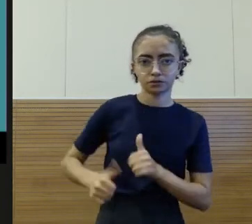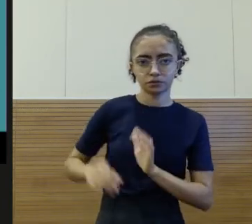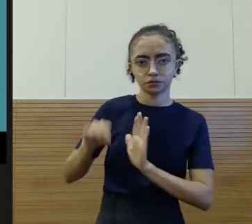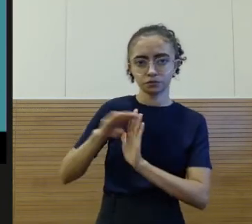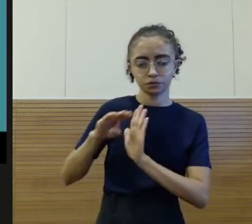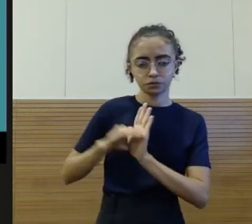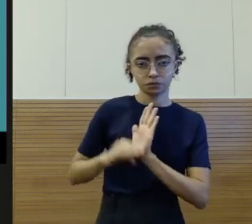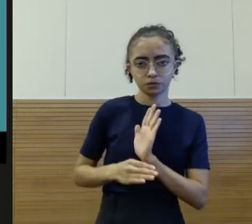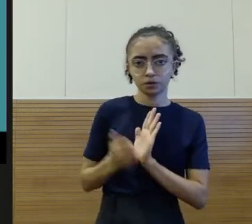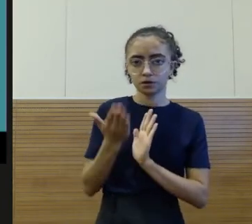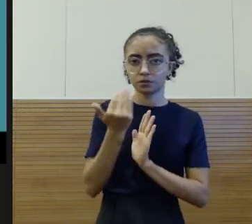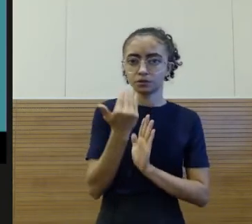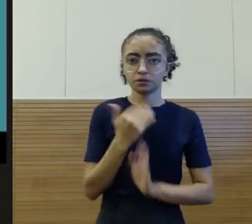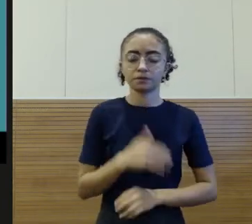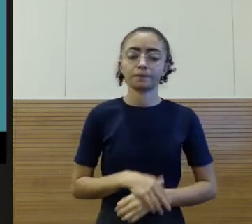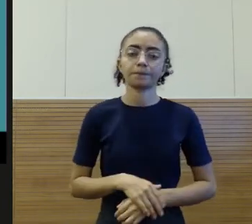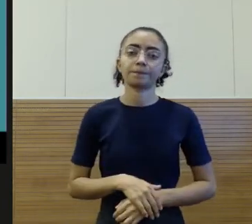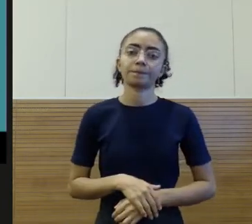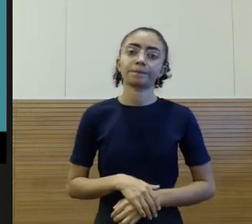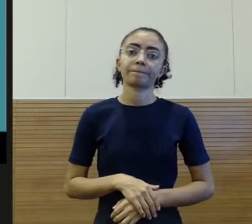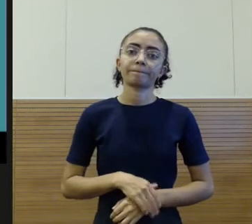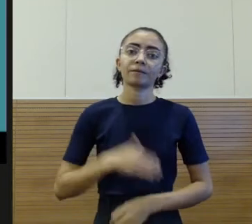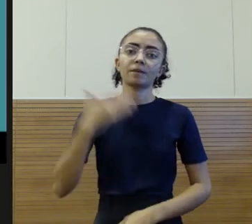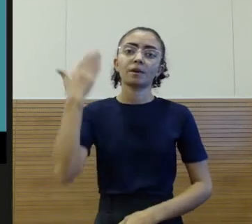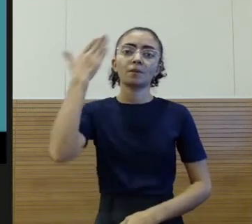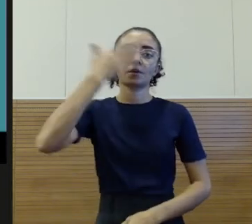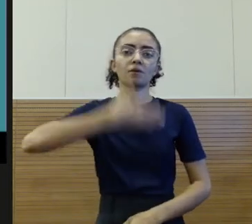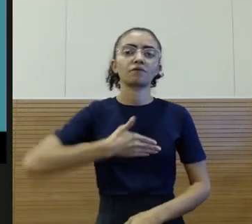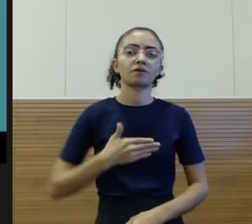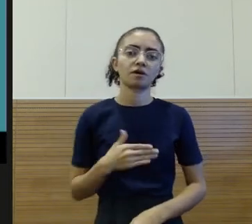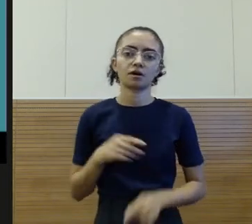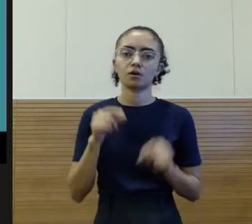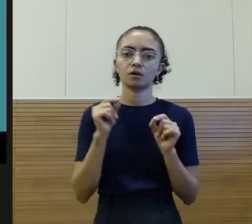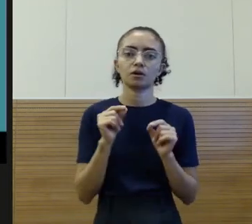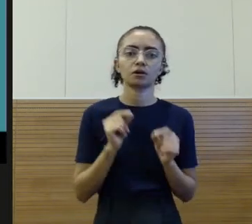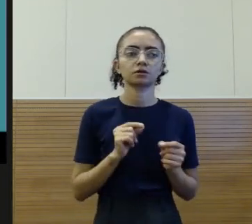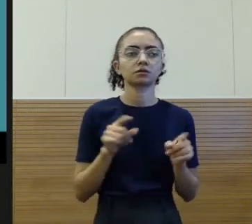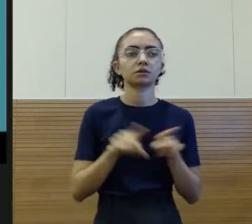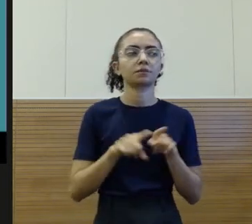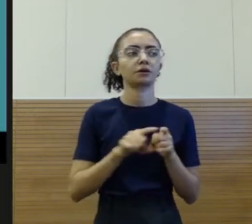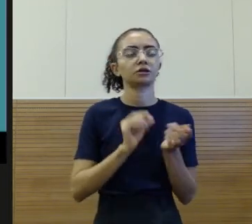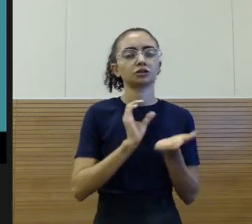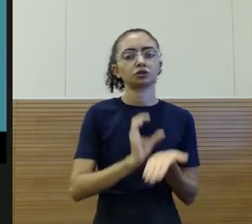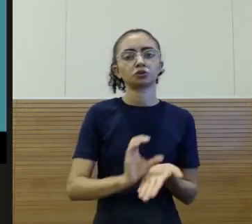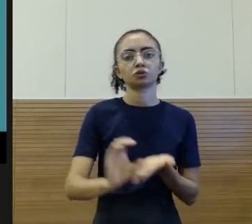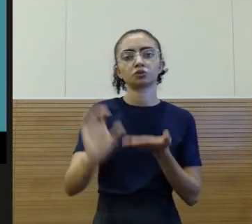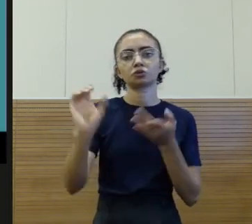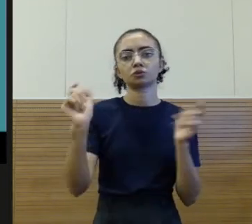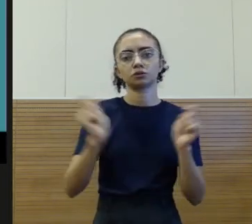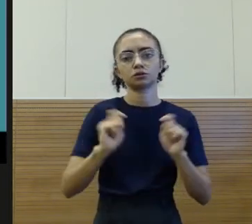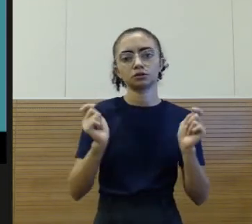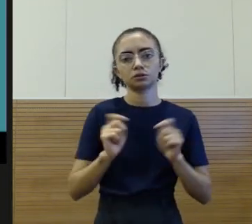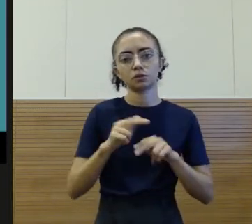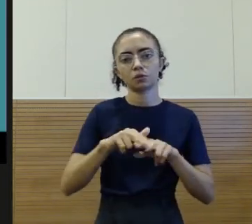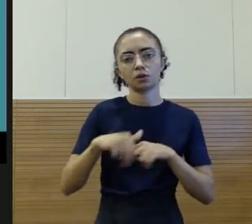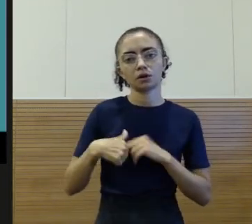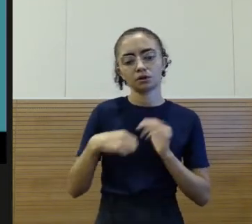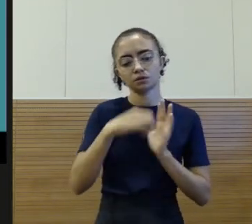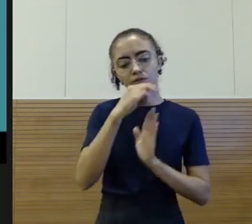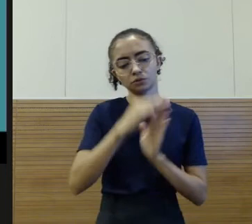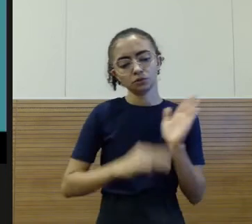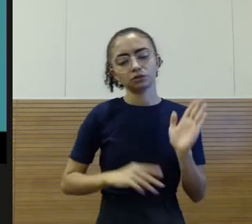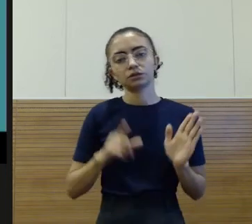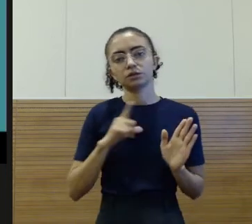ir provando os diferentes insumos que surgiram a partir dessa metodologia. Esse foi um processo de muita